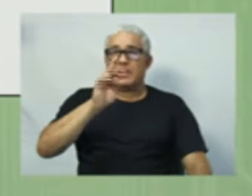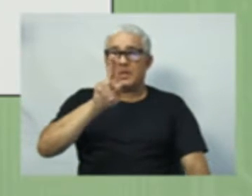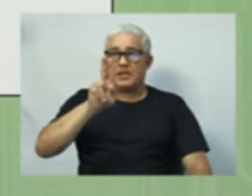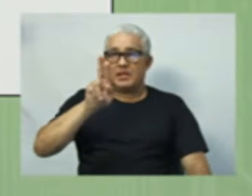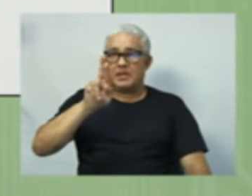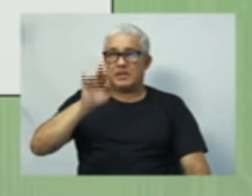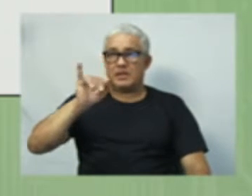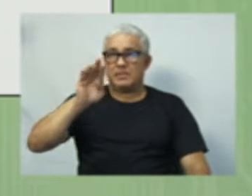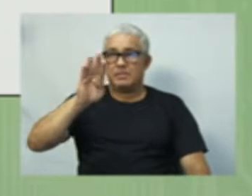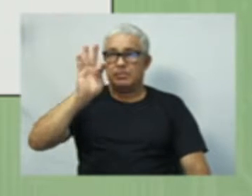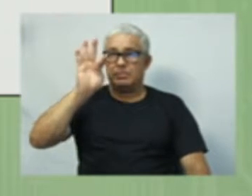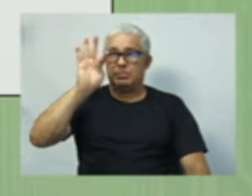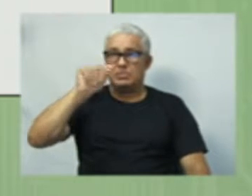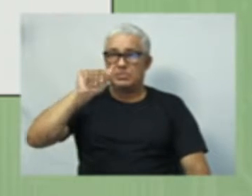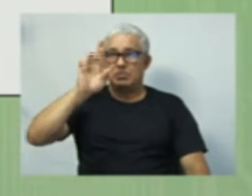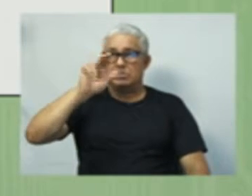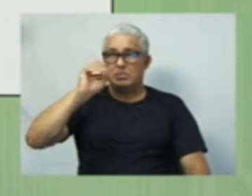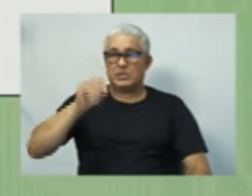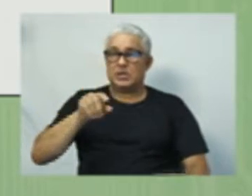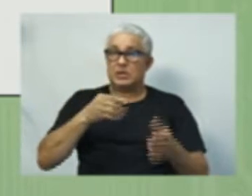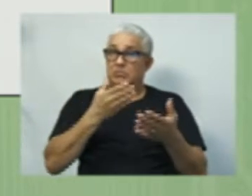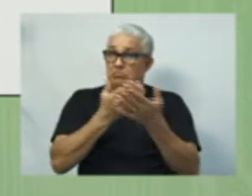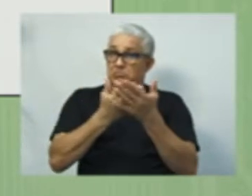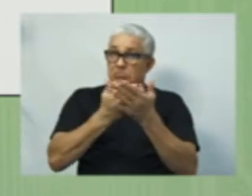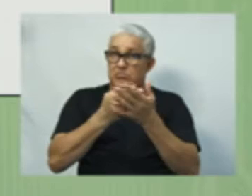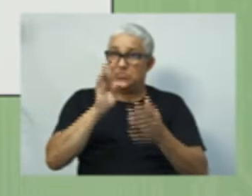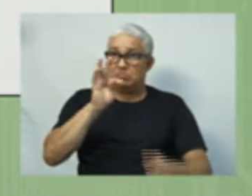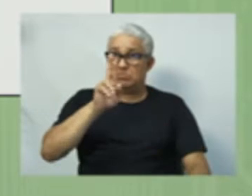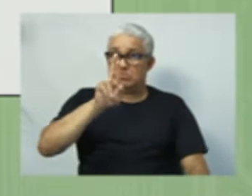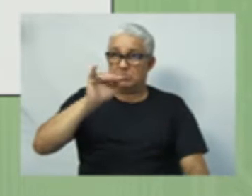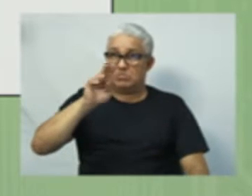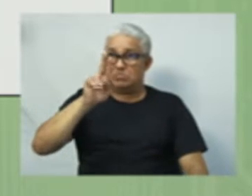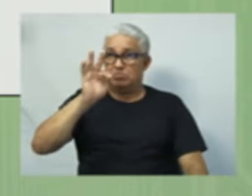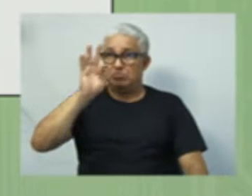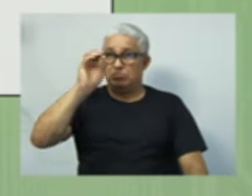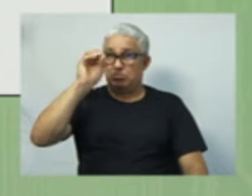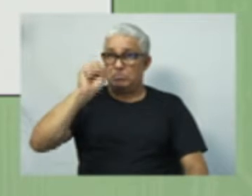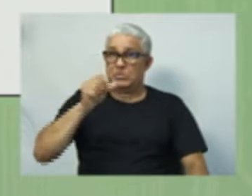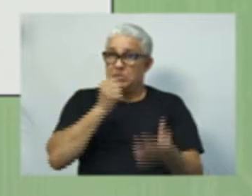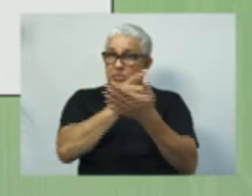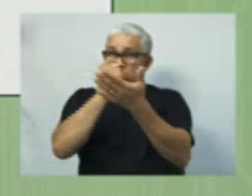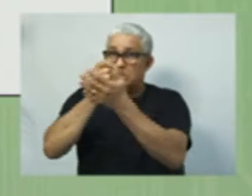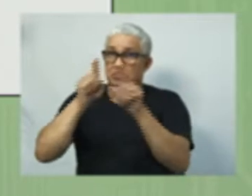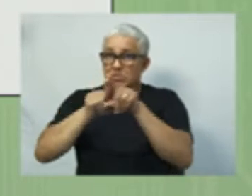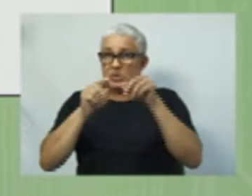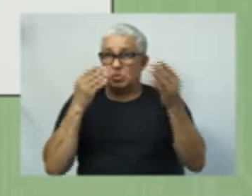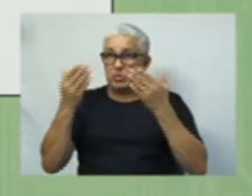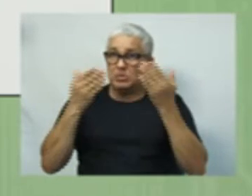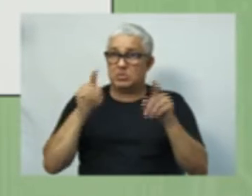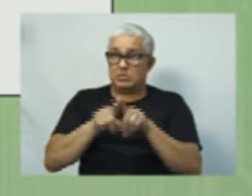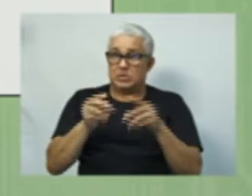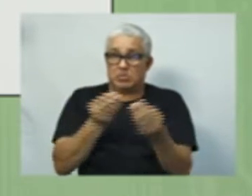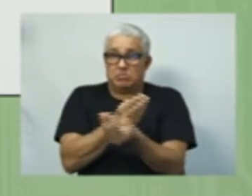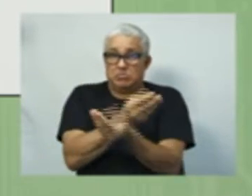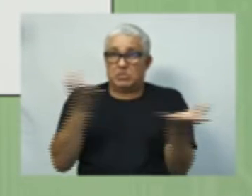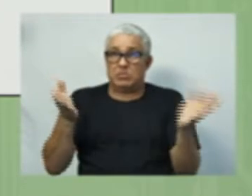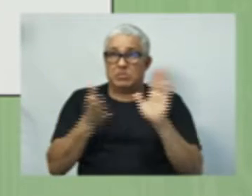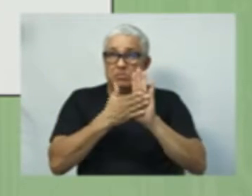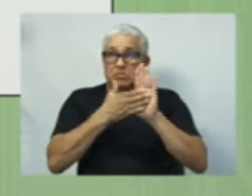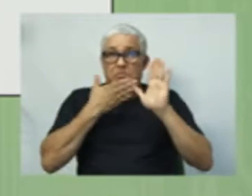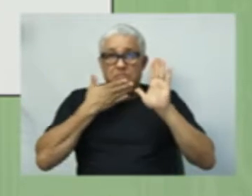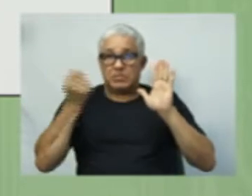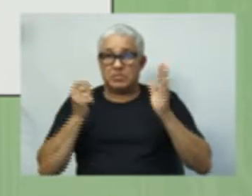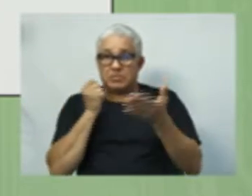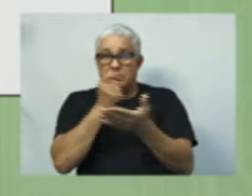é fazer um estudo dos tributos pagos, analisá-los e oferecer uma melhor proposta sobre o